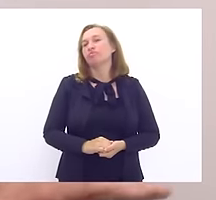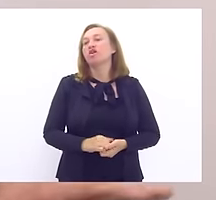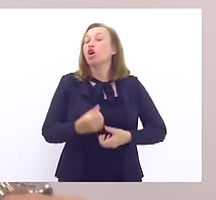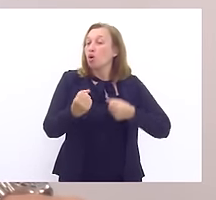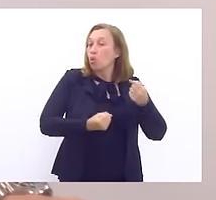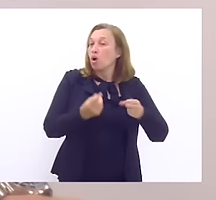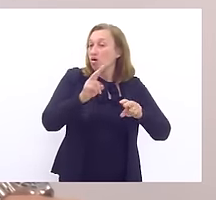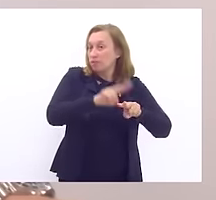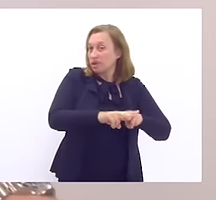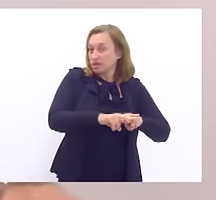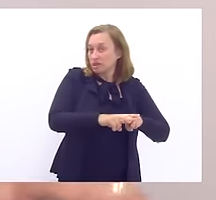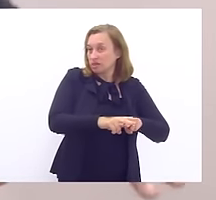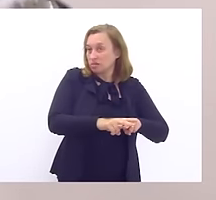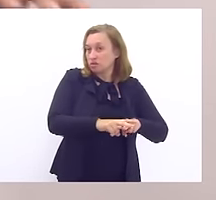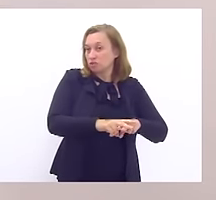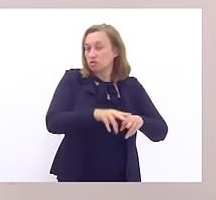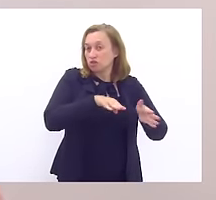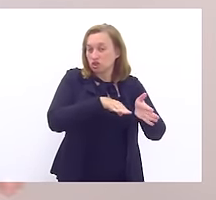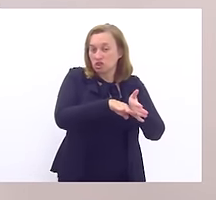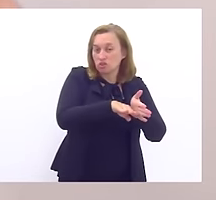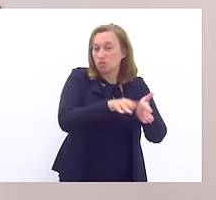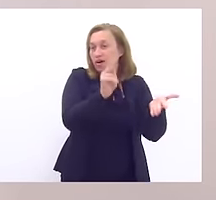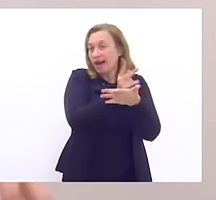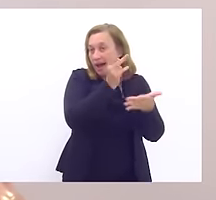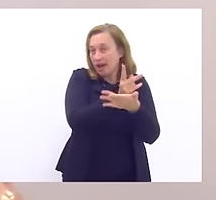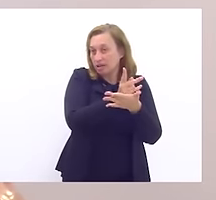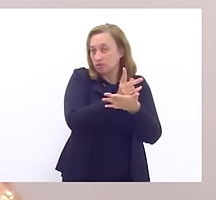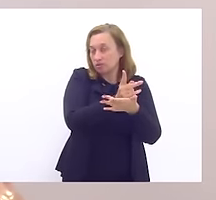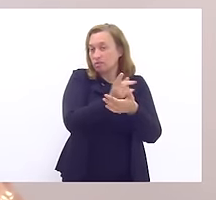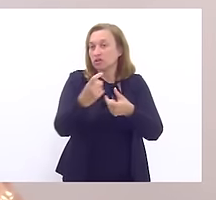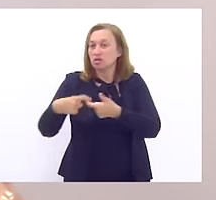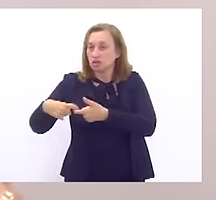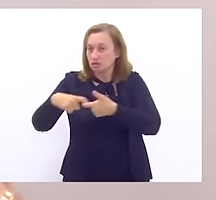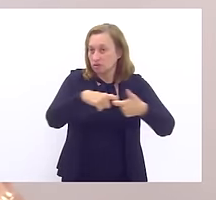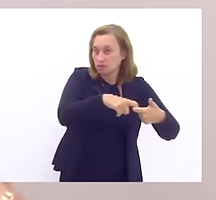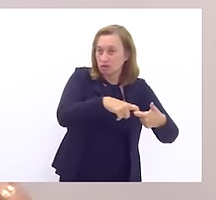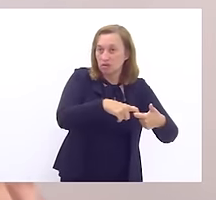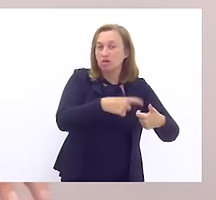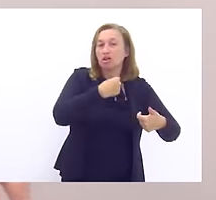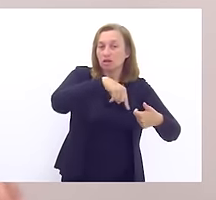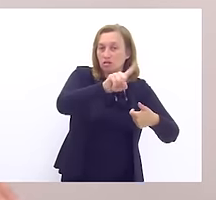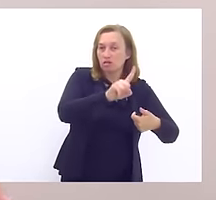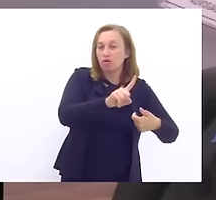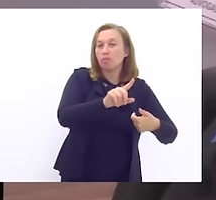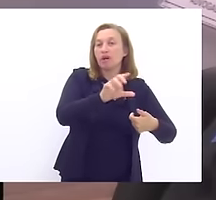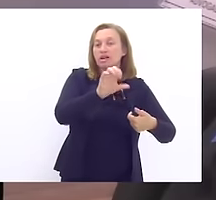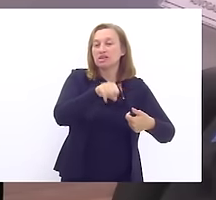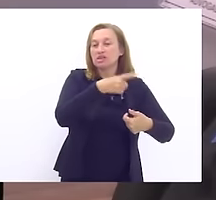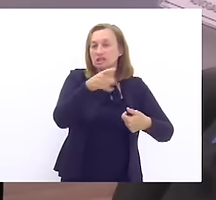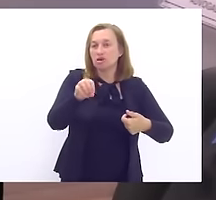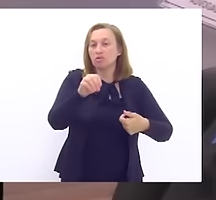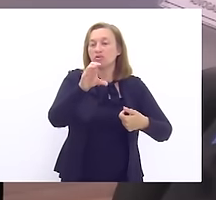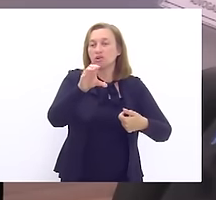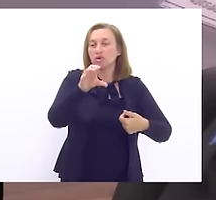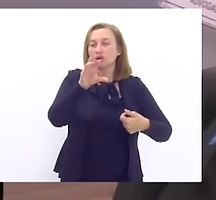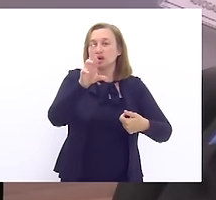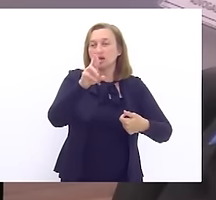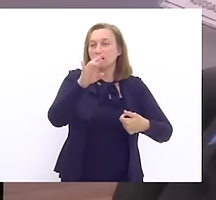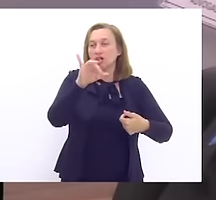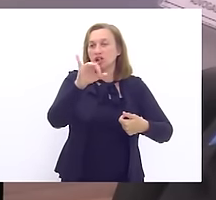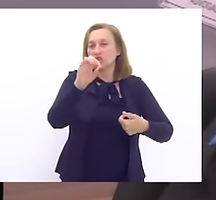apreendido por estacionamento irregular seop rebocou levou para o pátio da de São Cristóvão então conforme eu falei no início